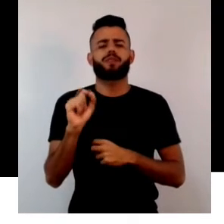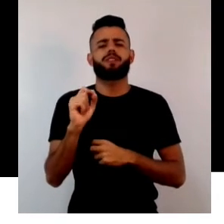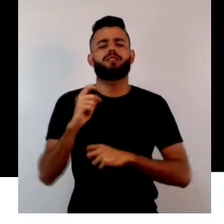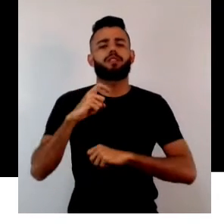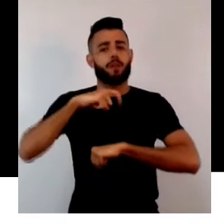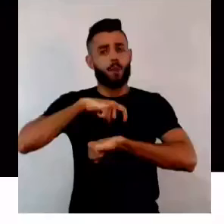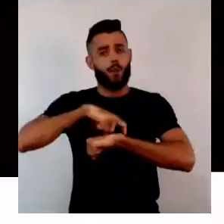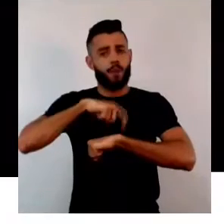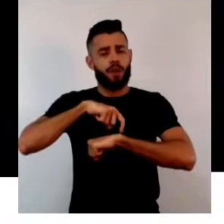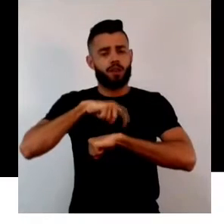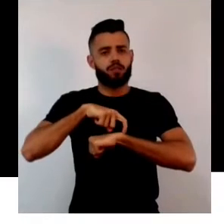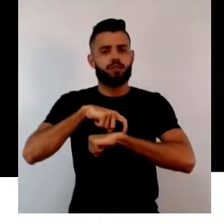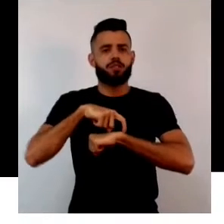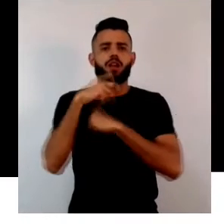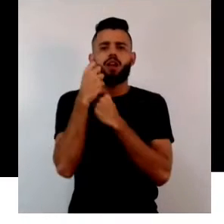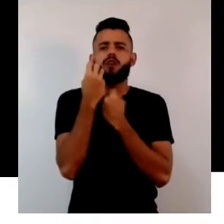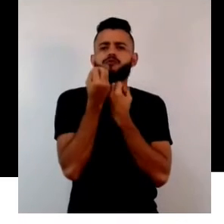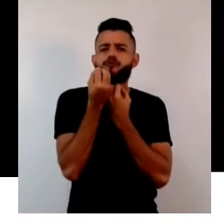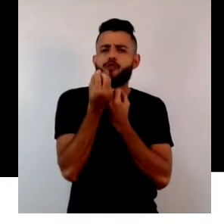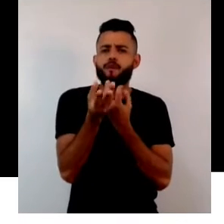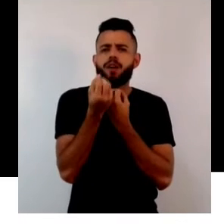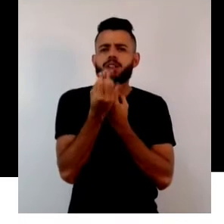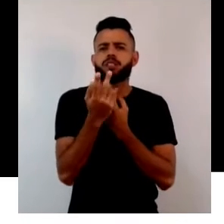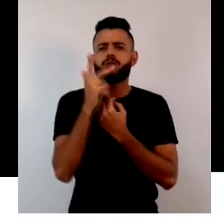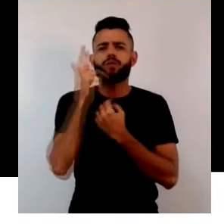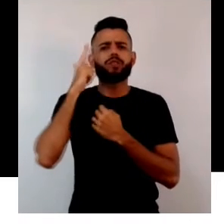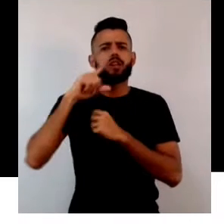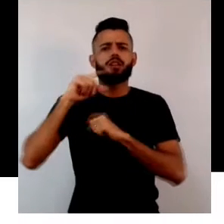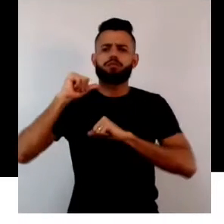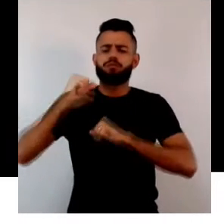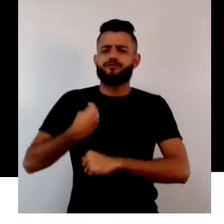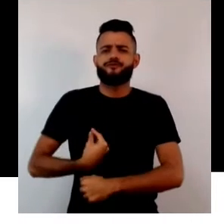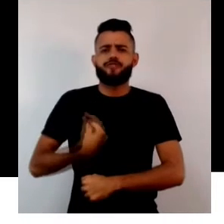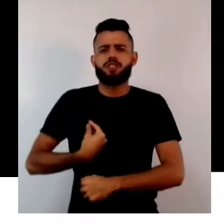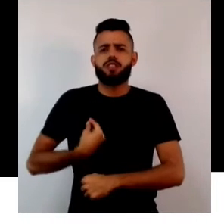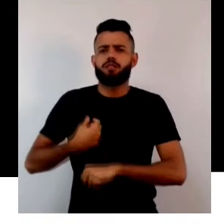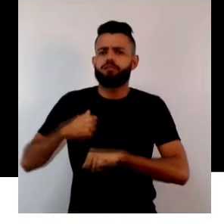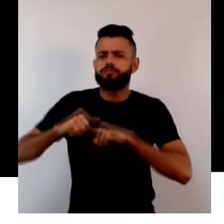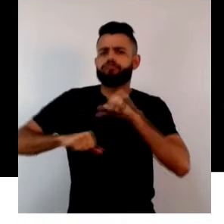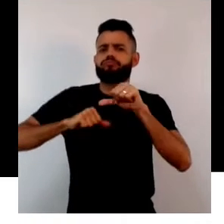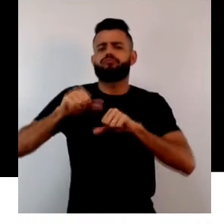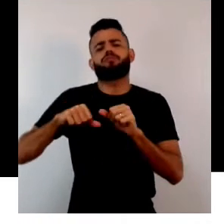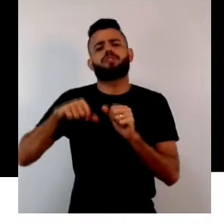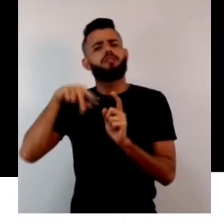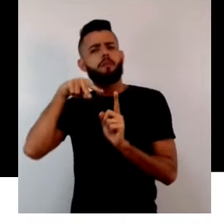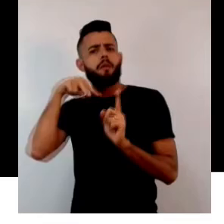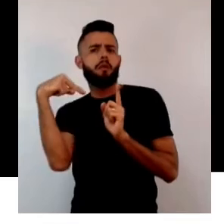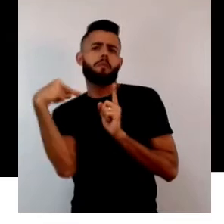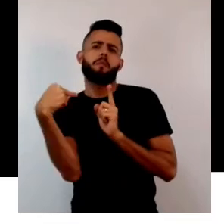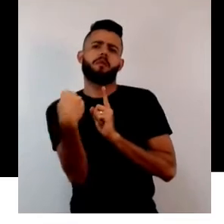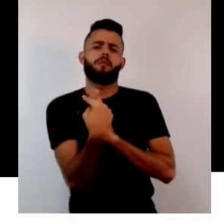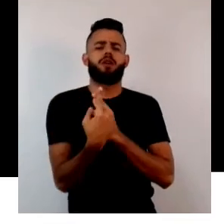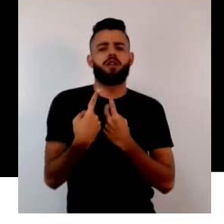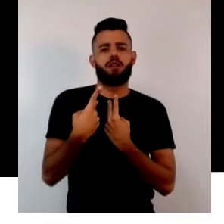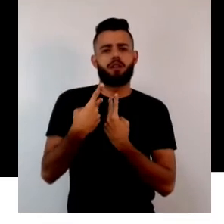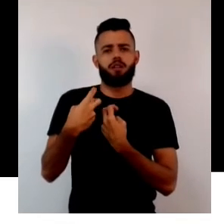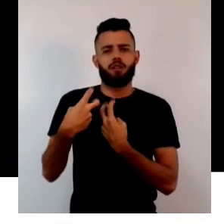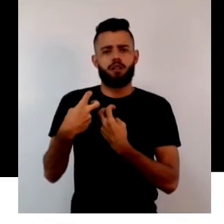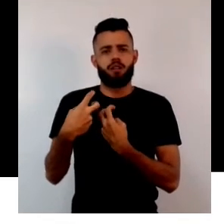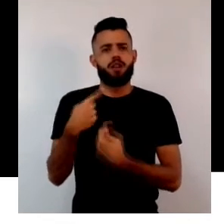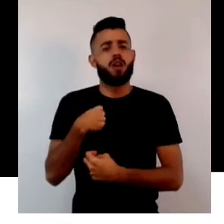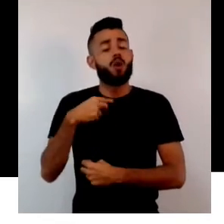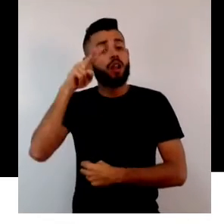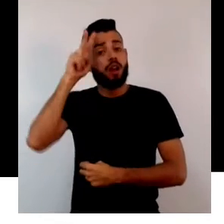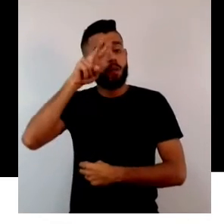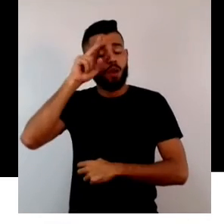informação ela transforma a nossa vida e transforma a nossa percepção. E eu me lembrei de um momento que eu estava fazendo uma pesquisa sobre